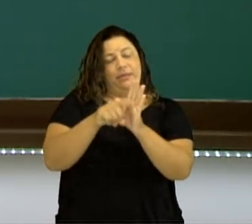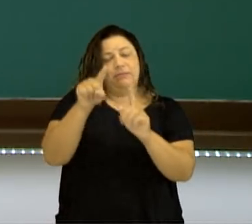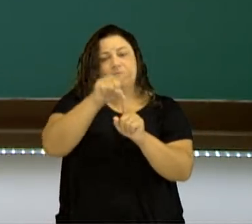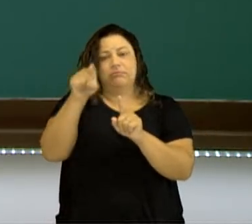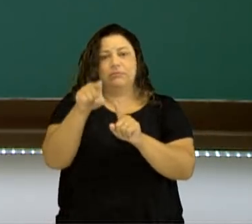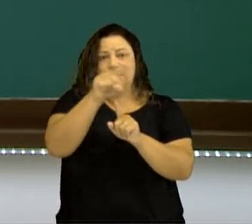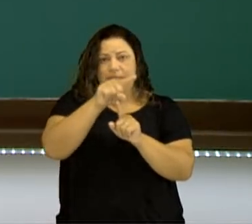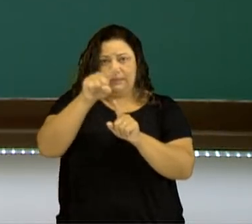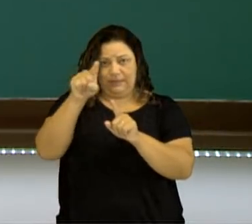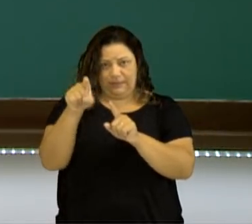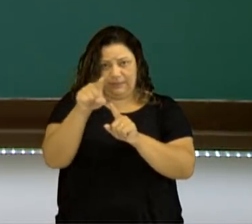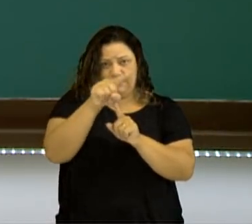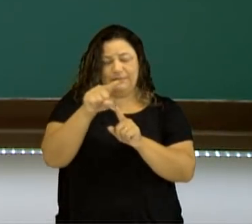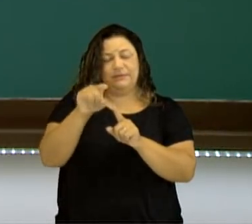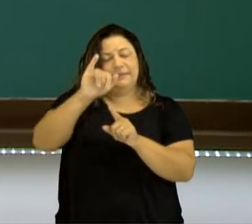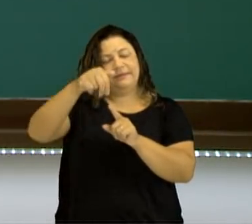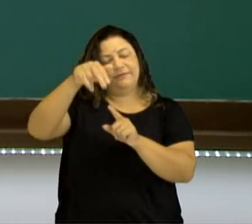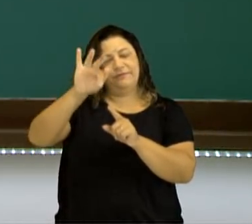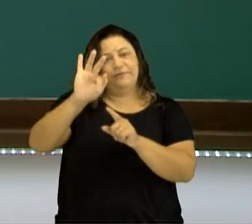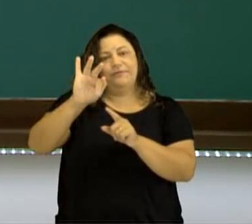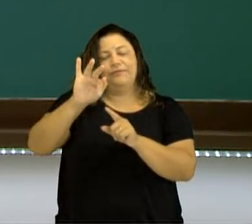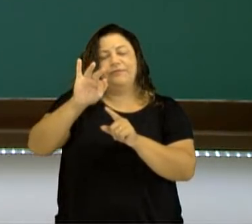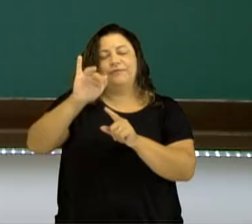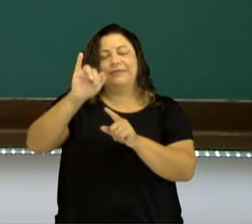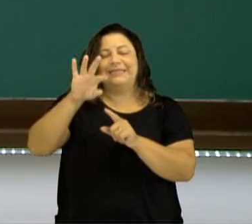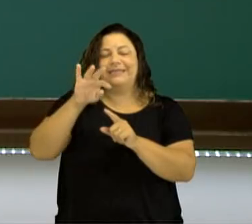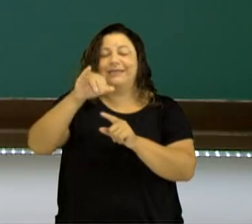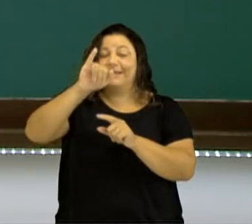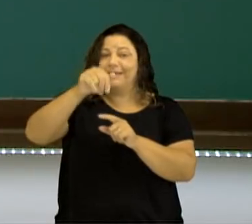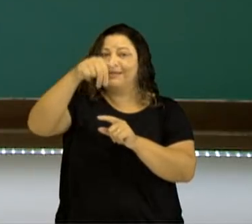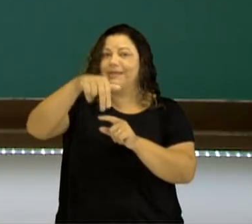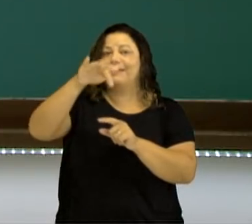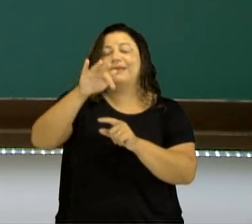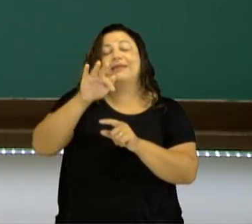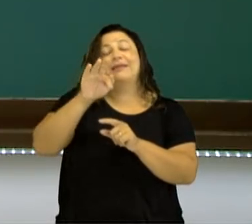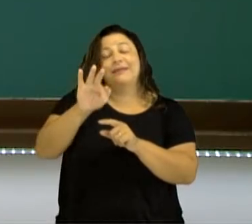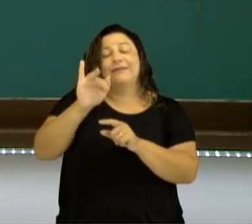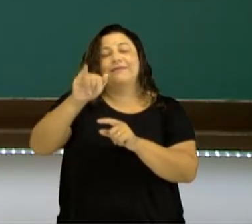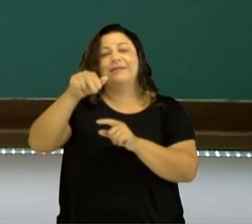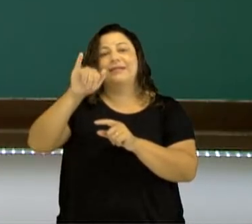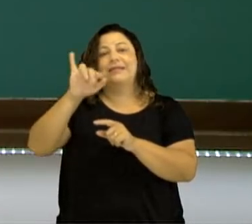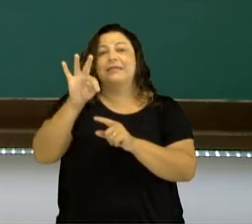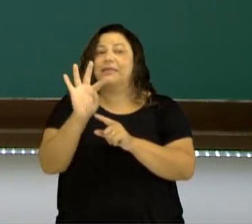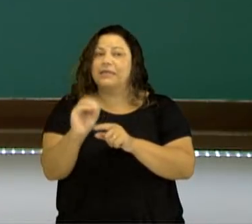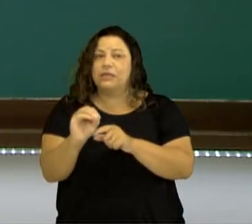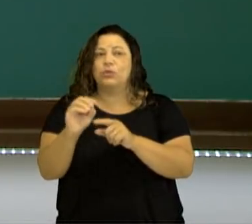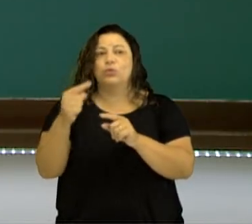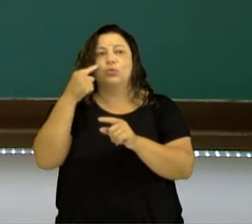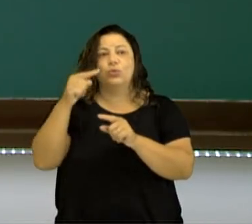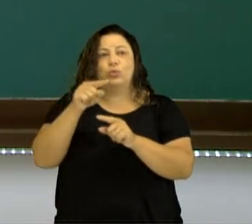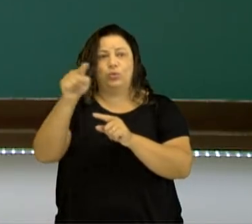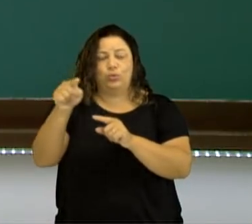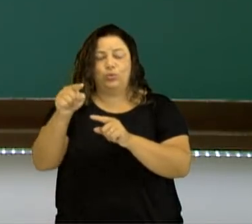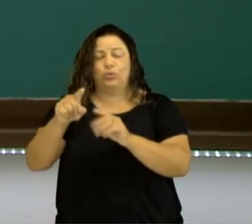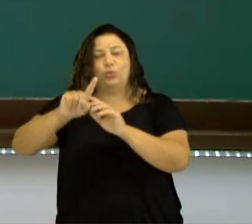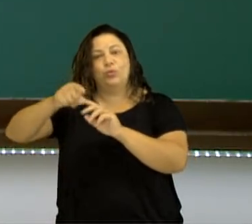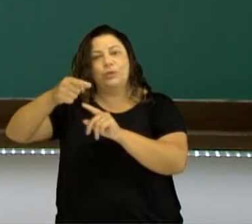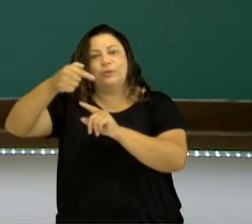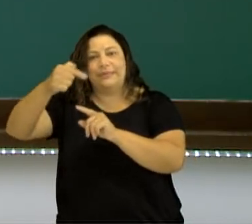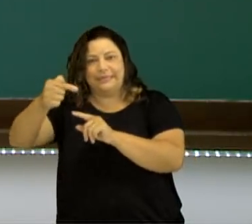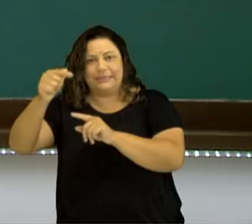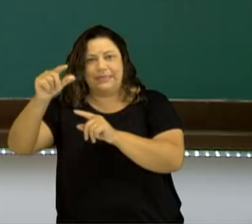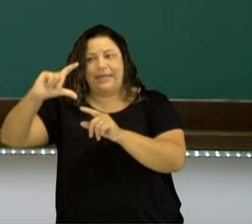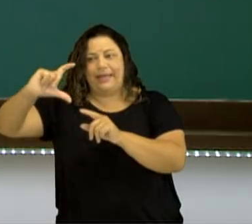7, aberto nas duas extremidades, e o intervalo D do 4 até o 10, fechado na extremidade